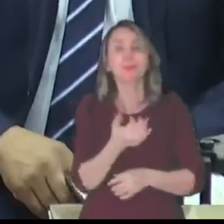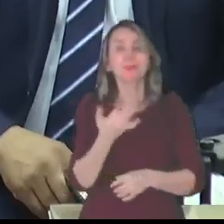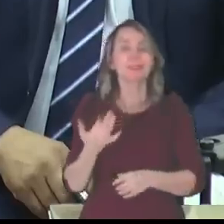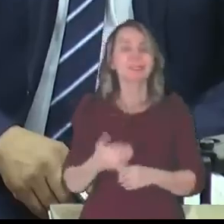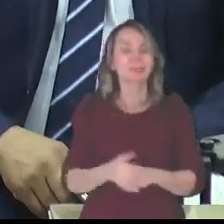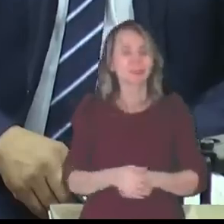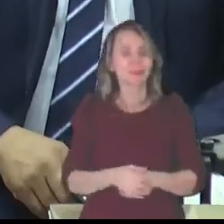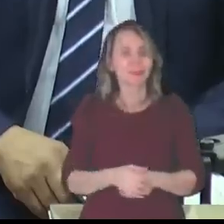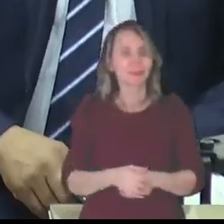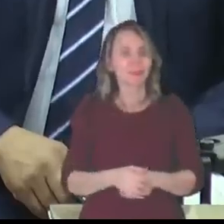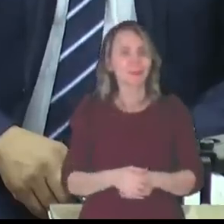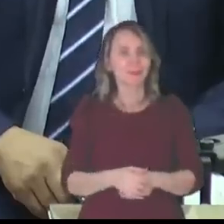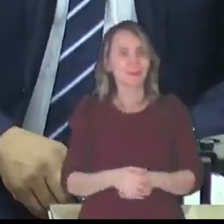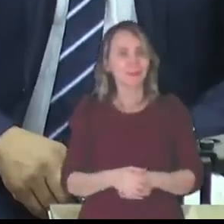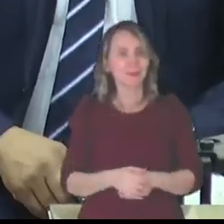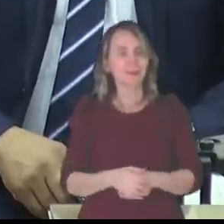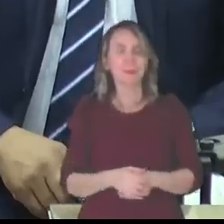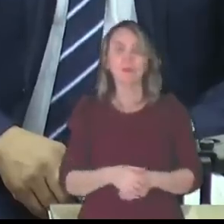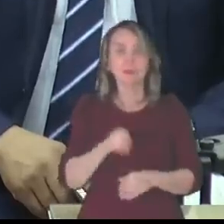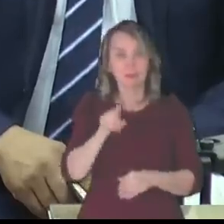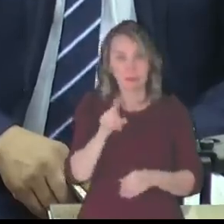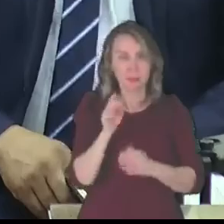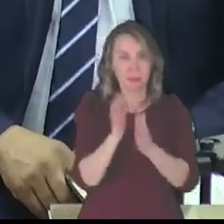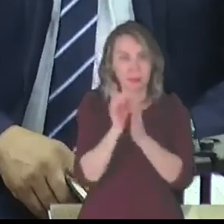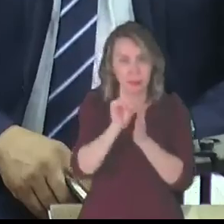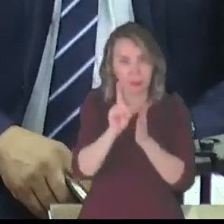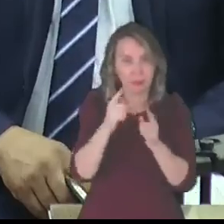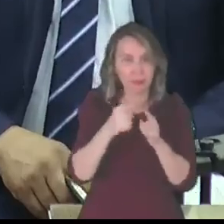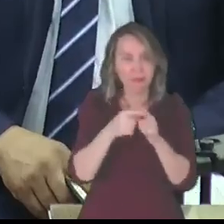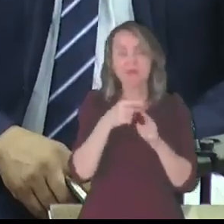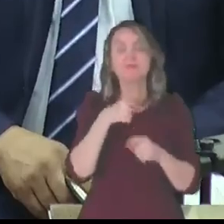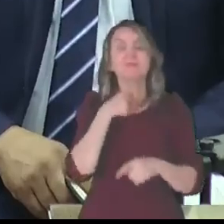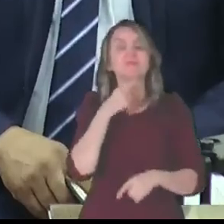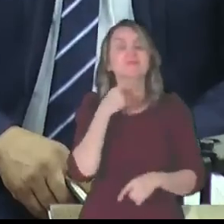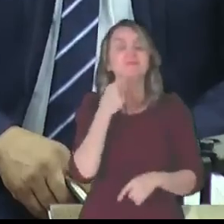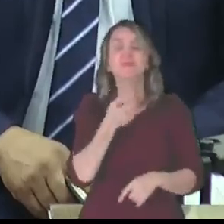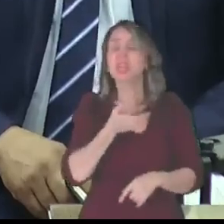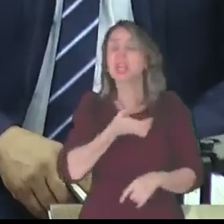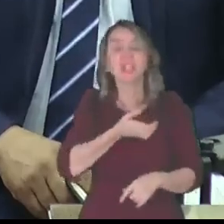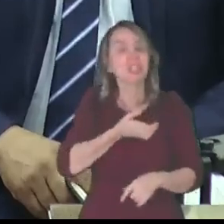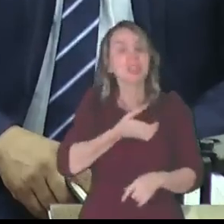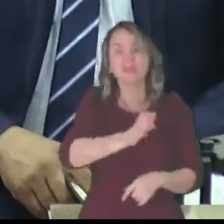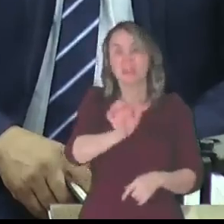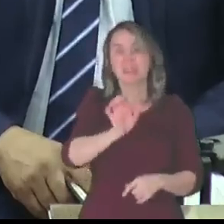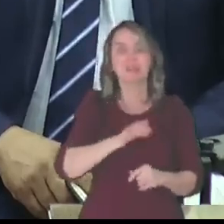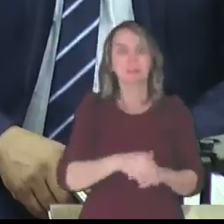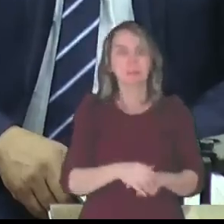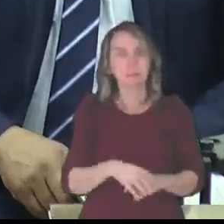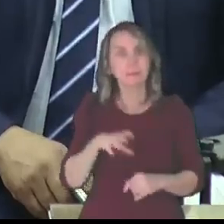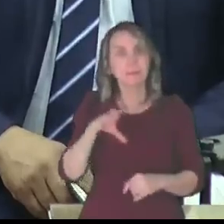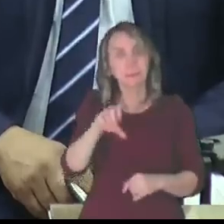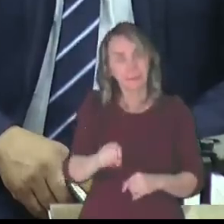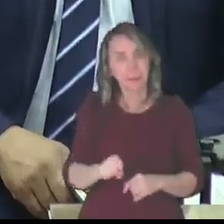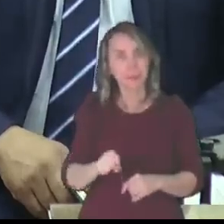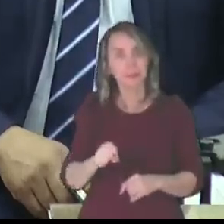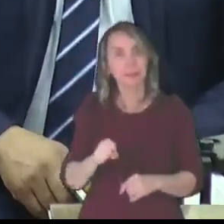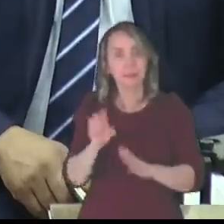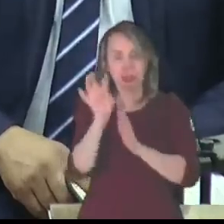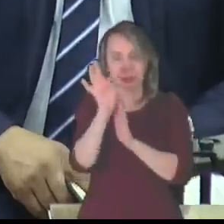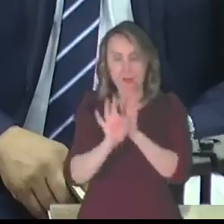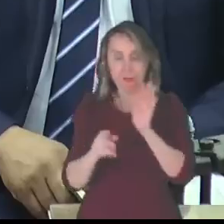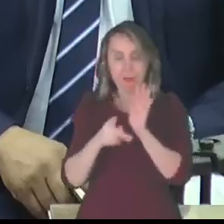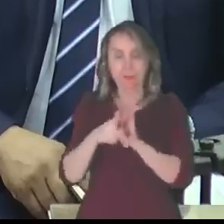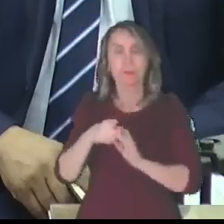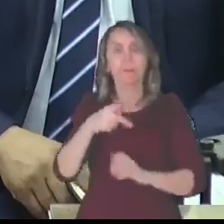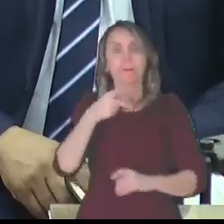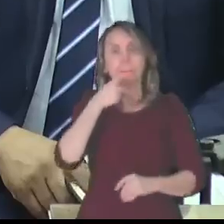um tempão Você não acha que não quer você não olha porque não quer pegue o Pai Nosso e vai orar